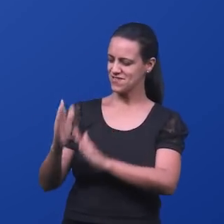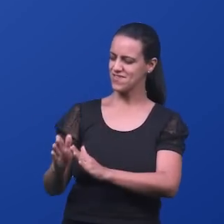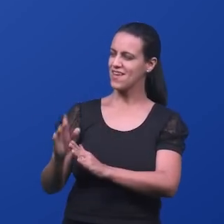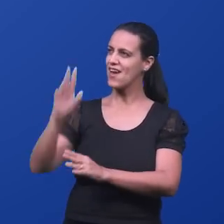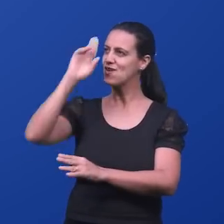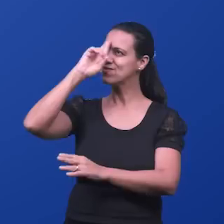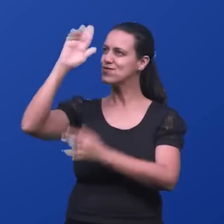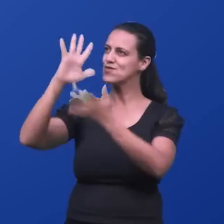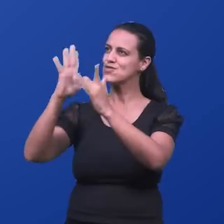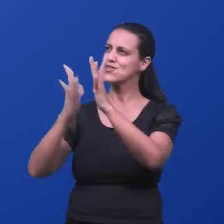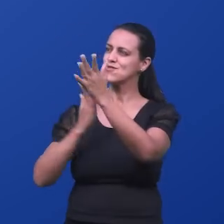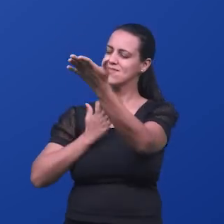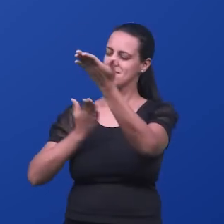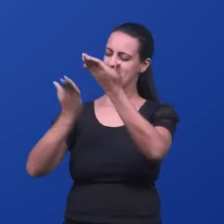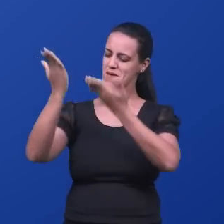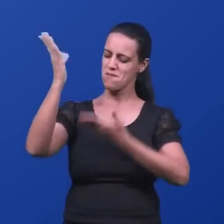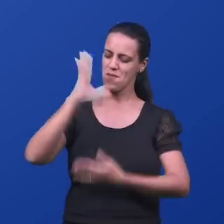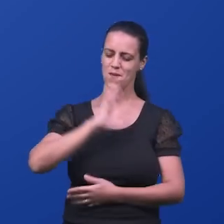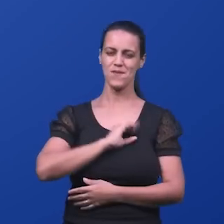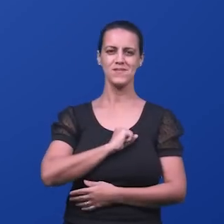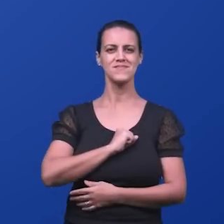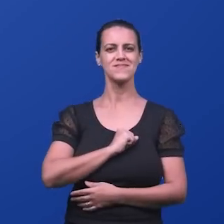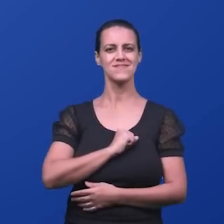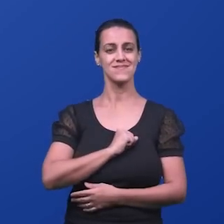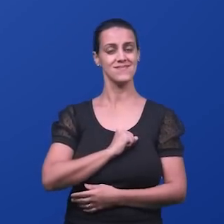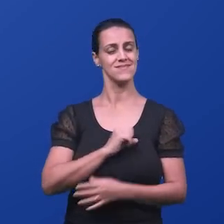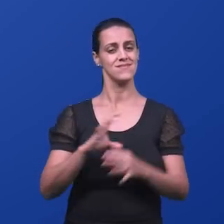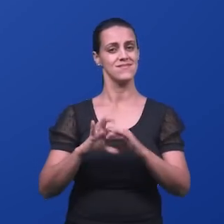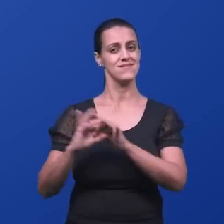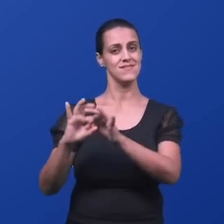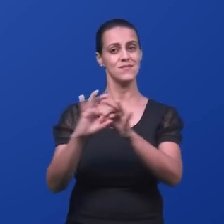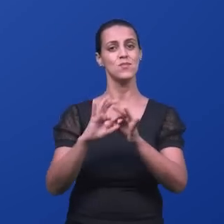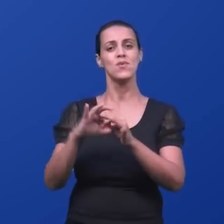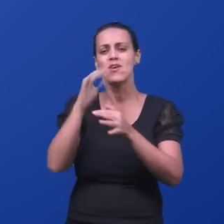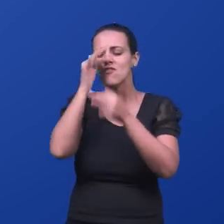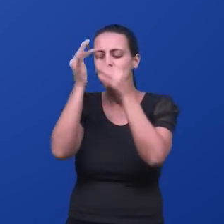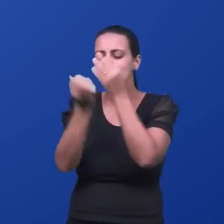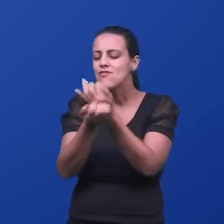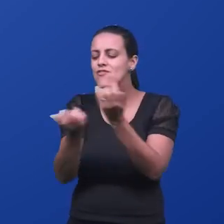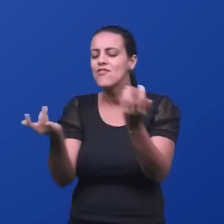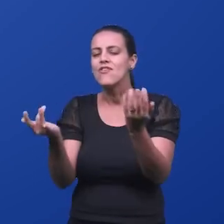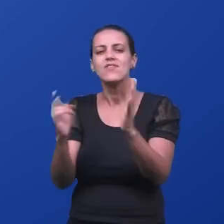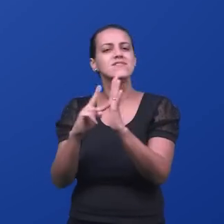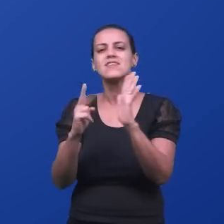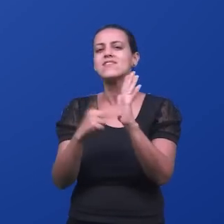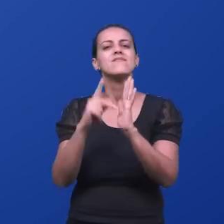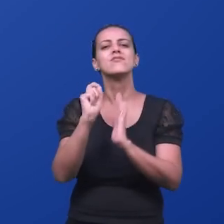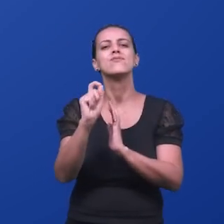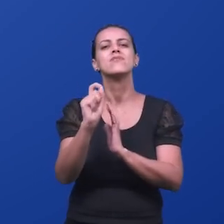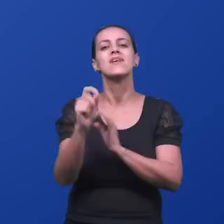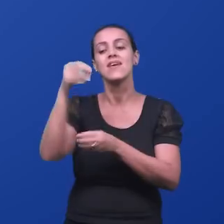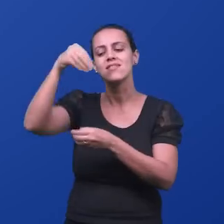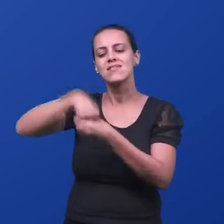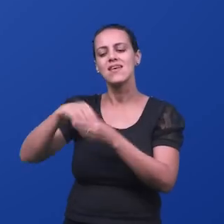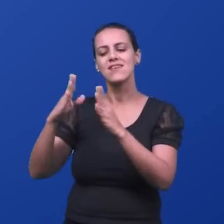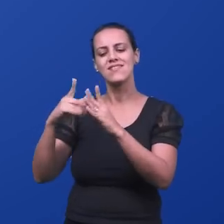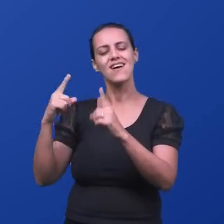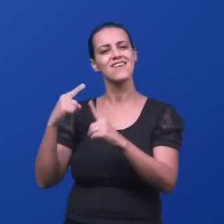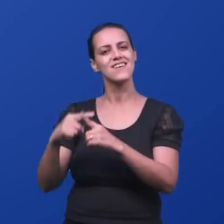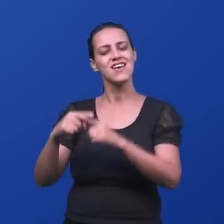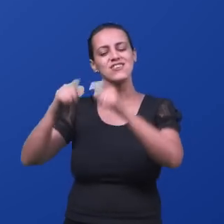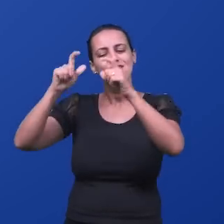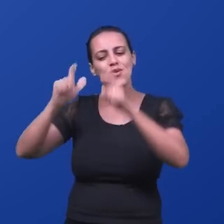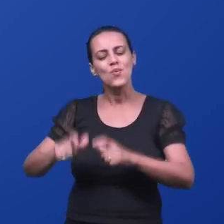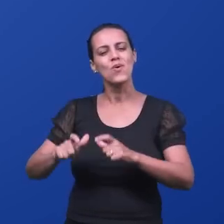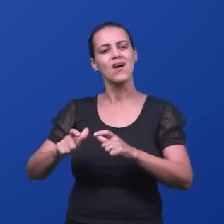compromisso mútuo que nós temos. E a comunhão é entre os lírios. Por quê? Porque a comunhão é dentro do corpo, é onde o sangue